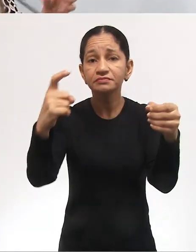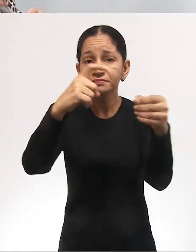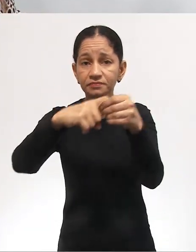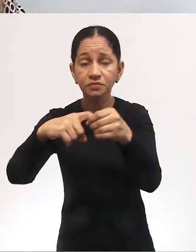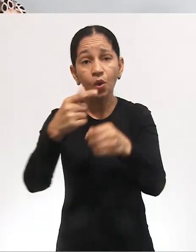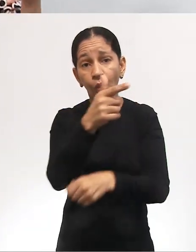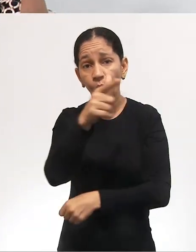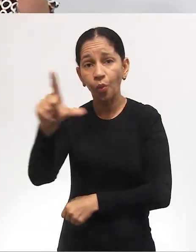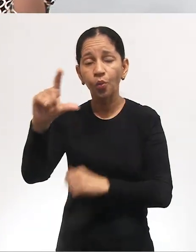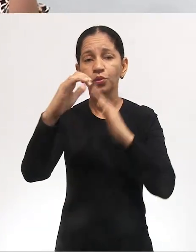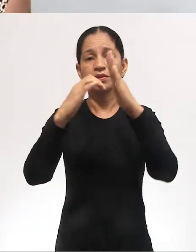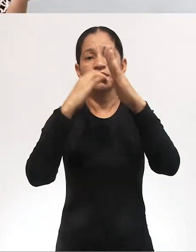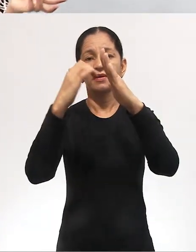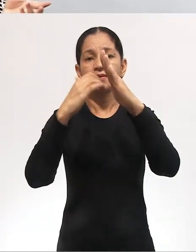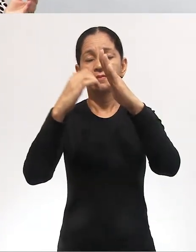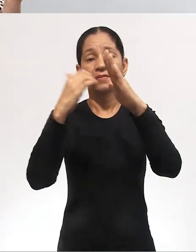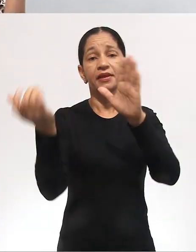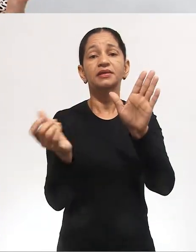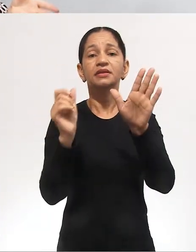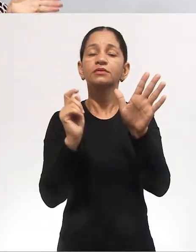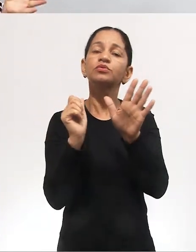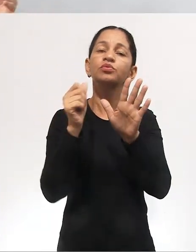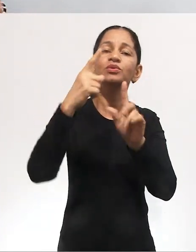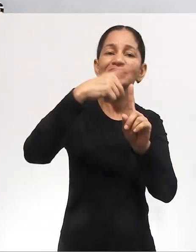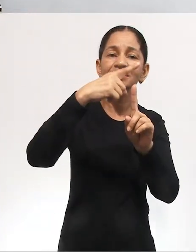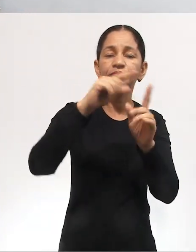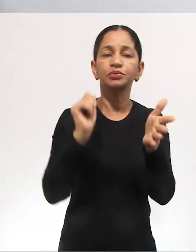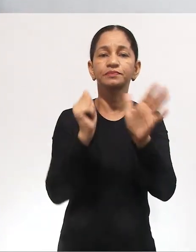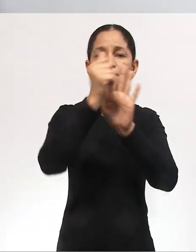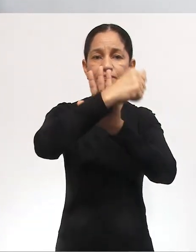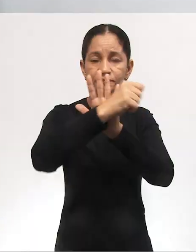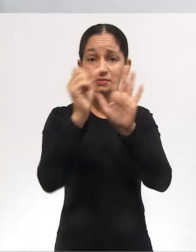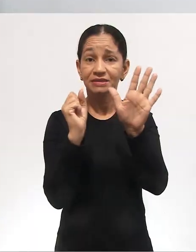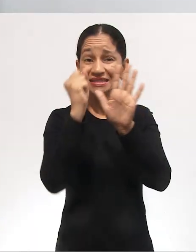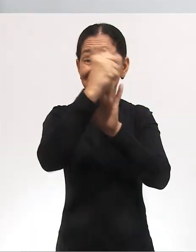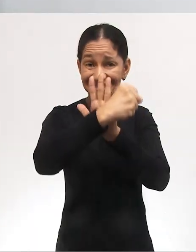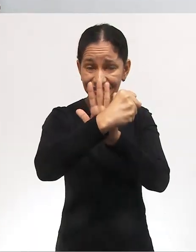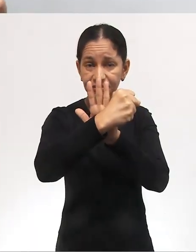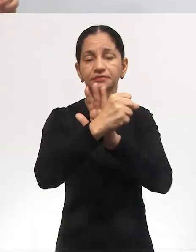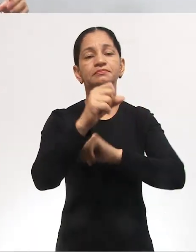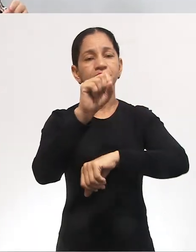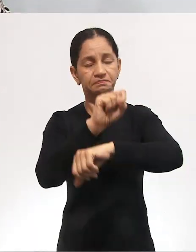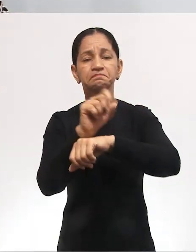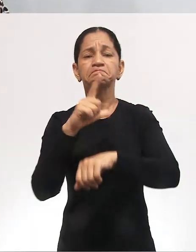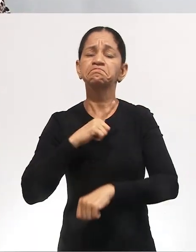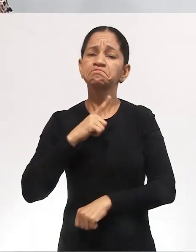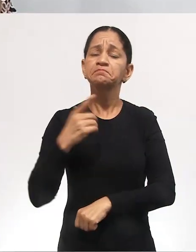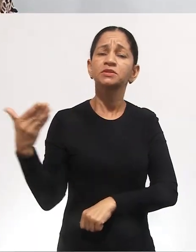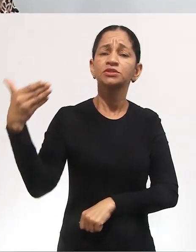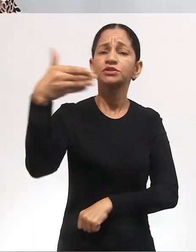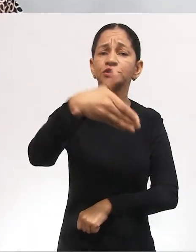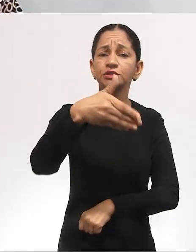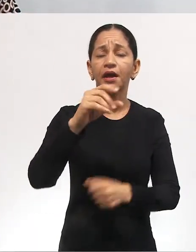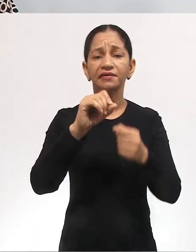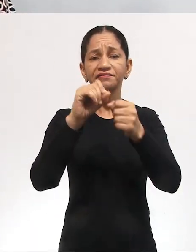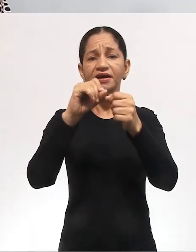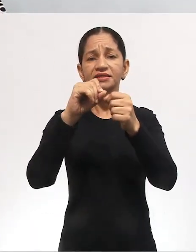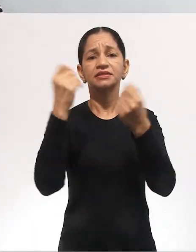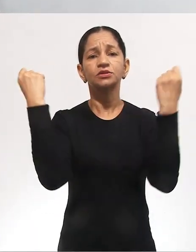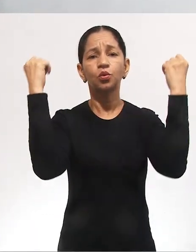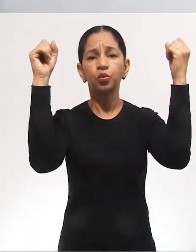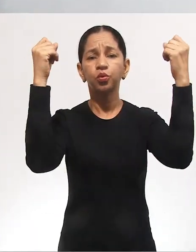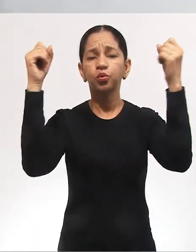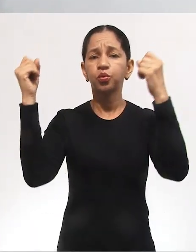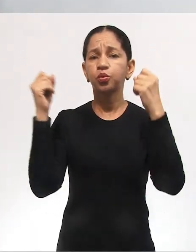outra empresa do Sistema S, onde essa empresa, uma vez por semana, ia lá realizar a ginástica laboral com